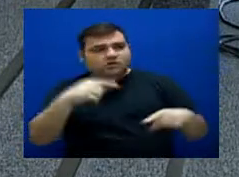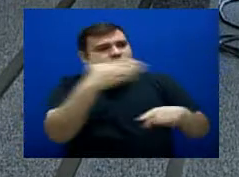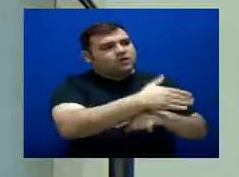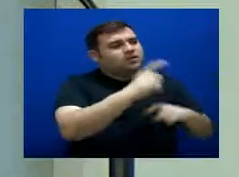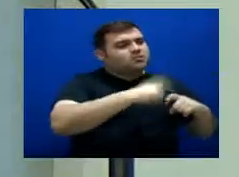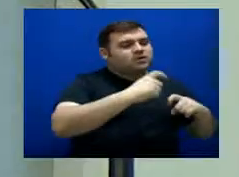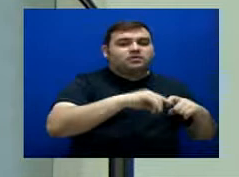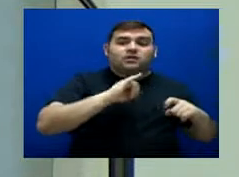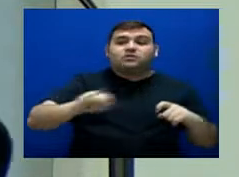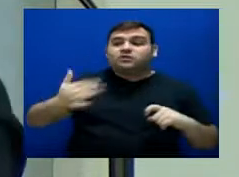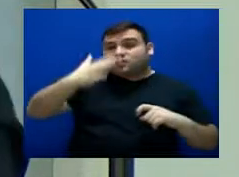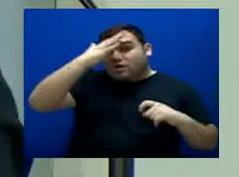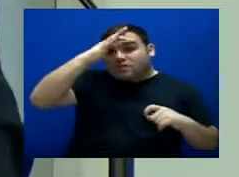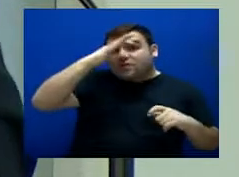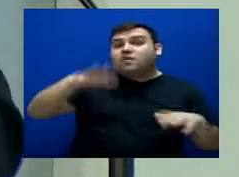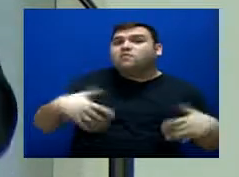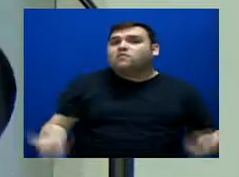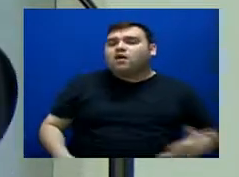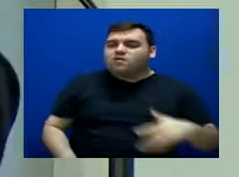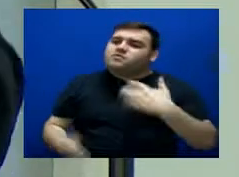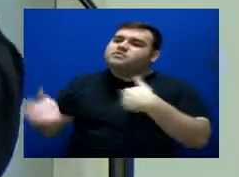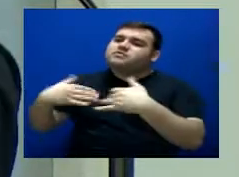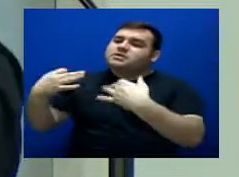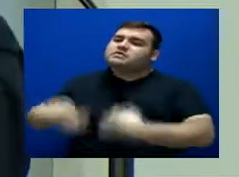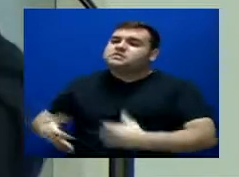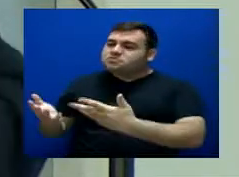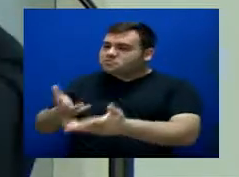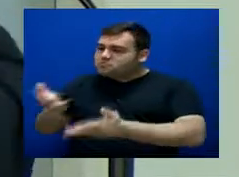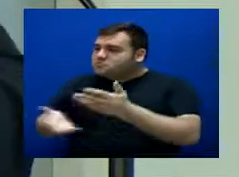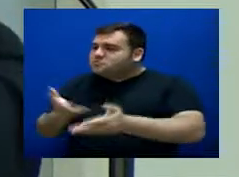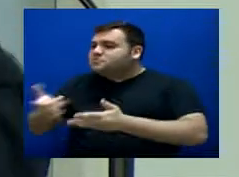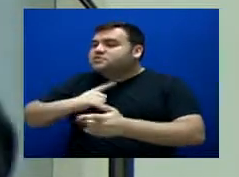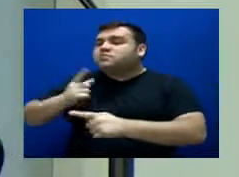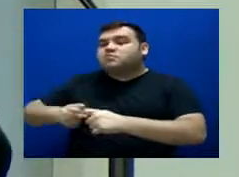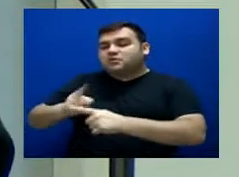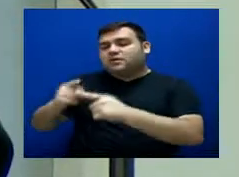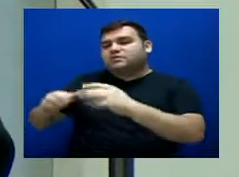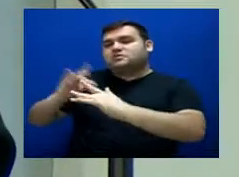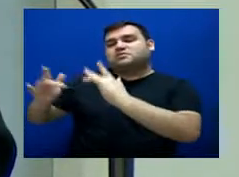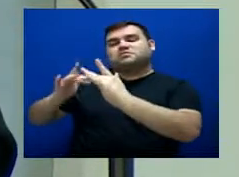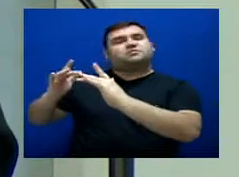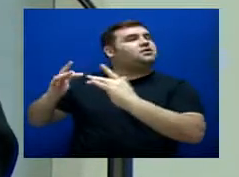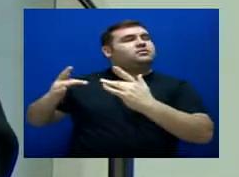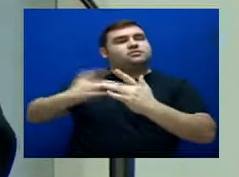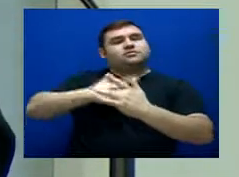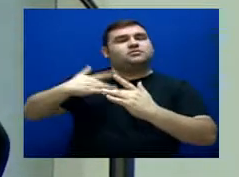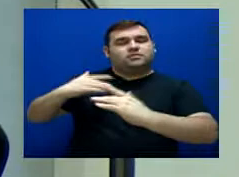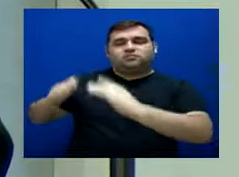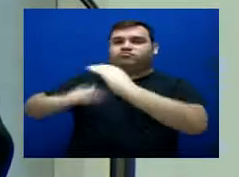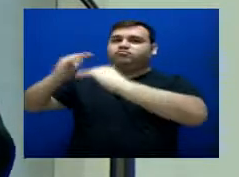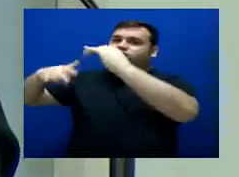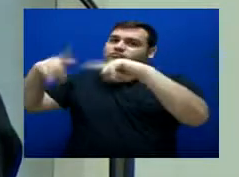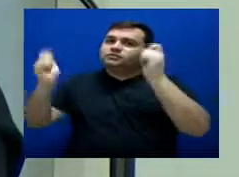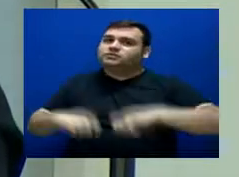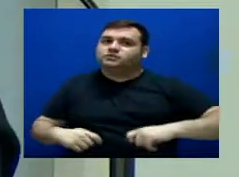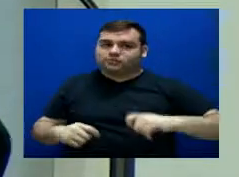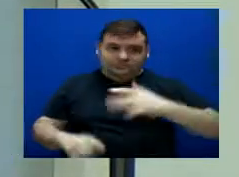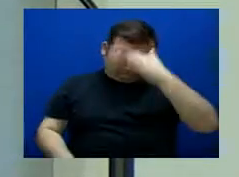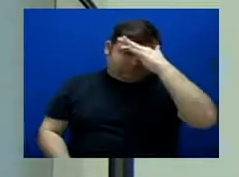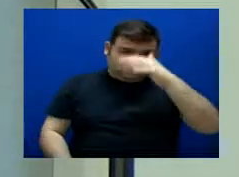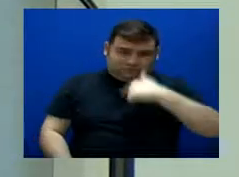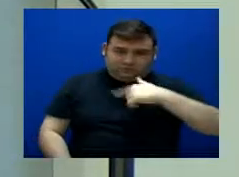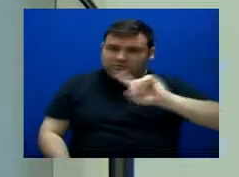médico pode ser um evangélico que vai atender ele. E vai atender ele direito, com carinho, lá para que ele seja recuperado. E não só o evangélico,